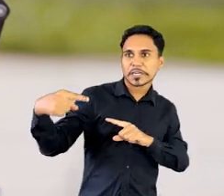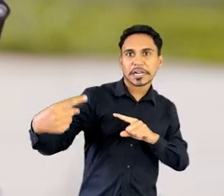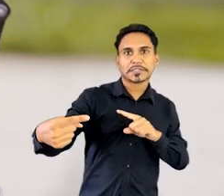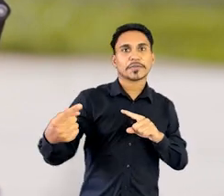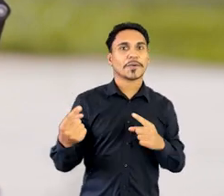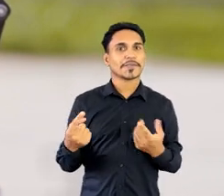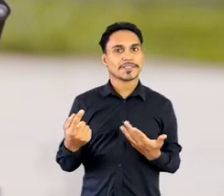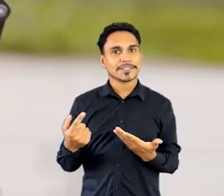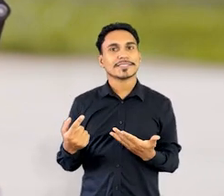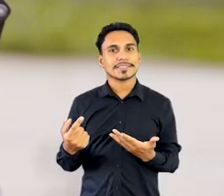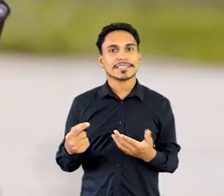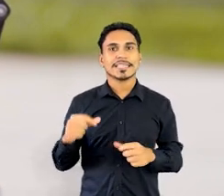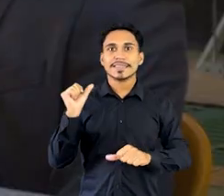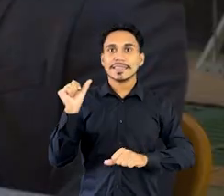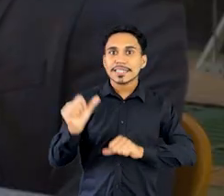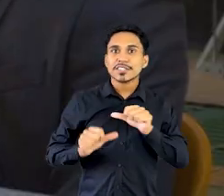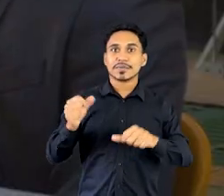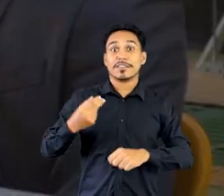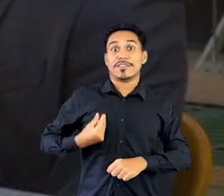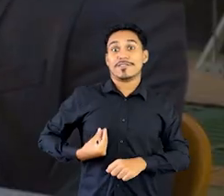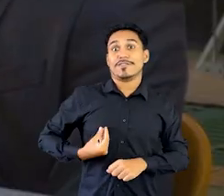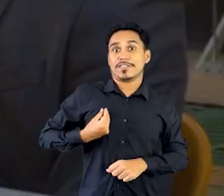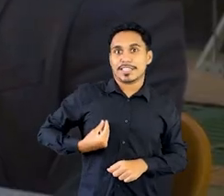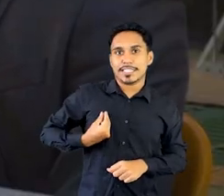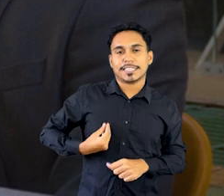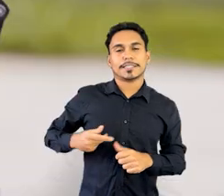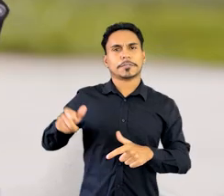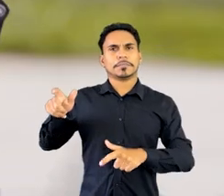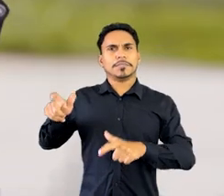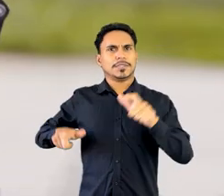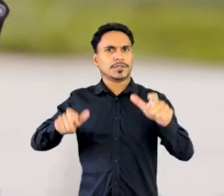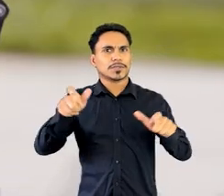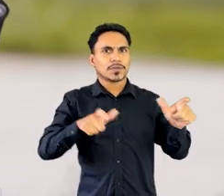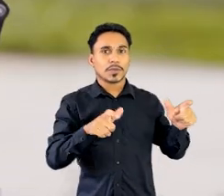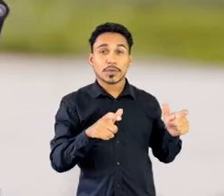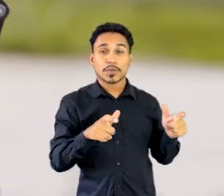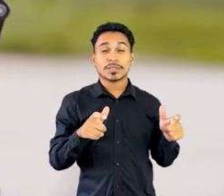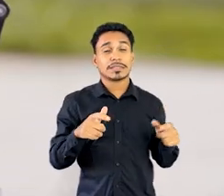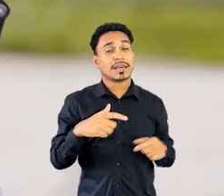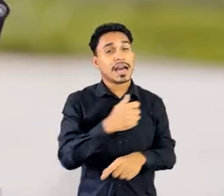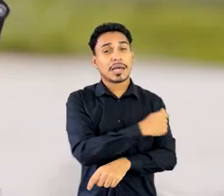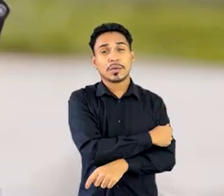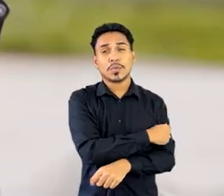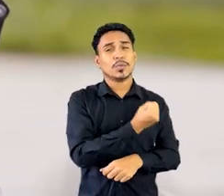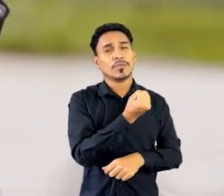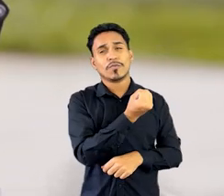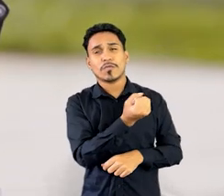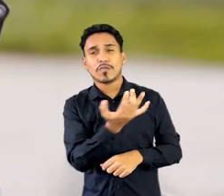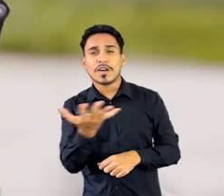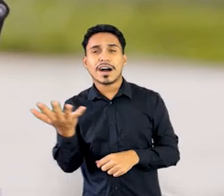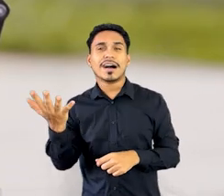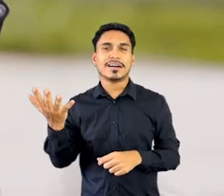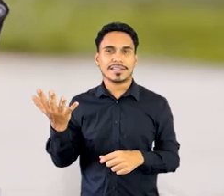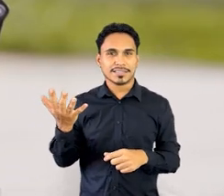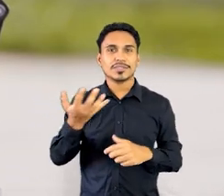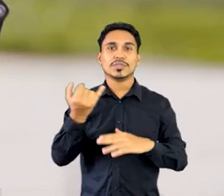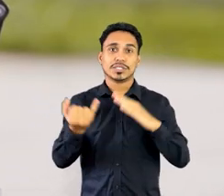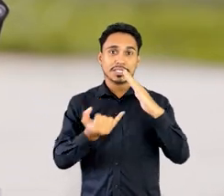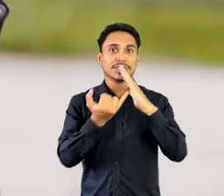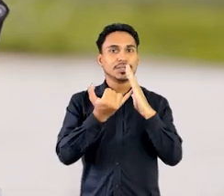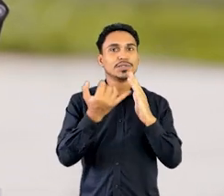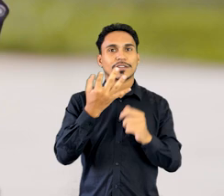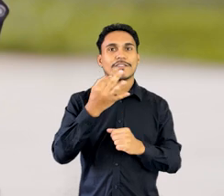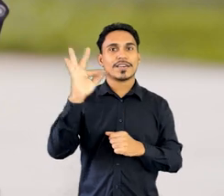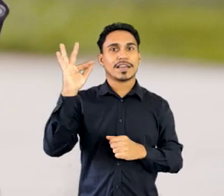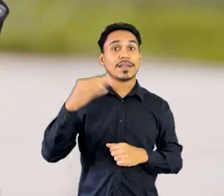para transformar gerações para transformar isso realidades né que muitas que de muitos alunos e alunas